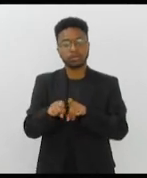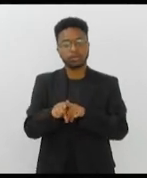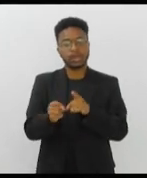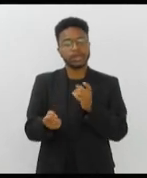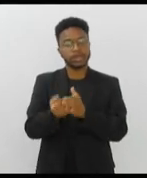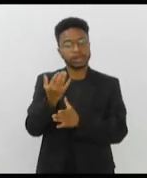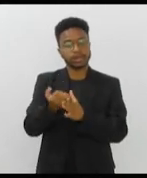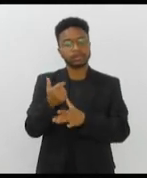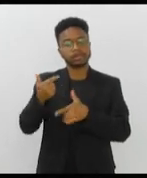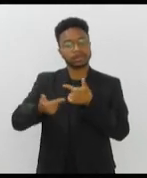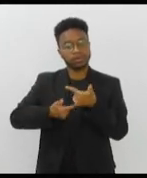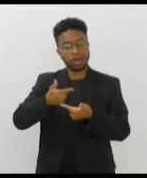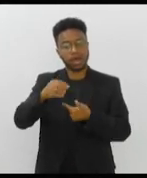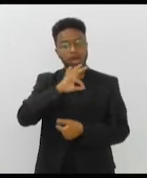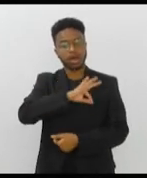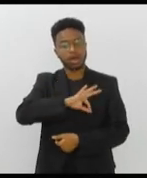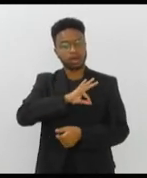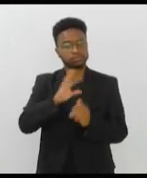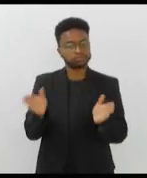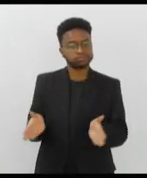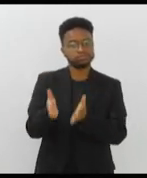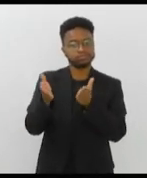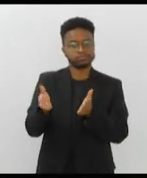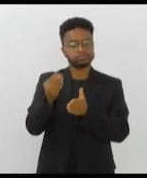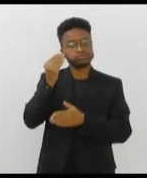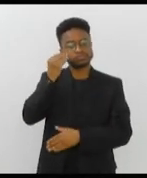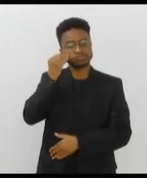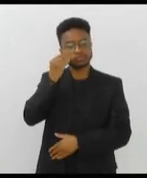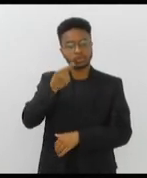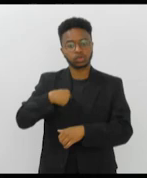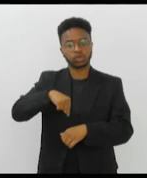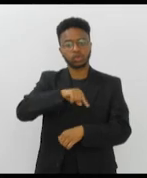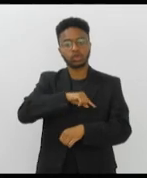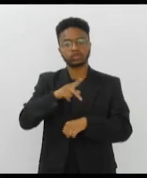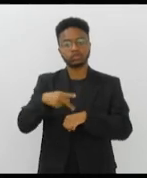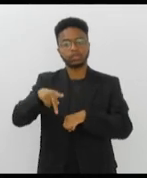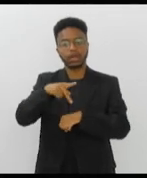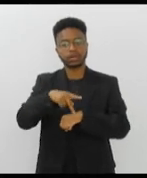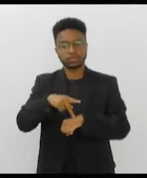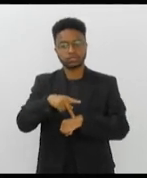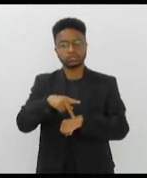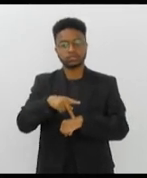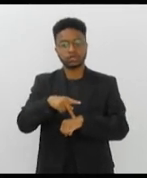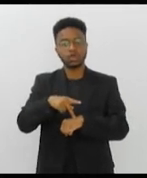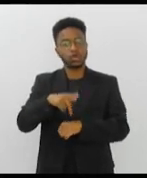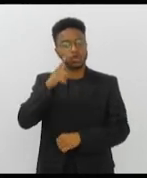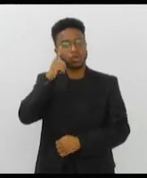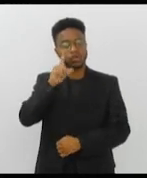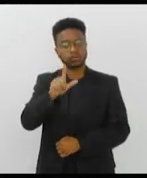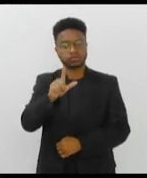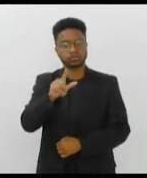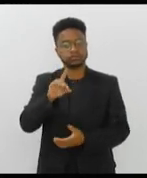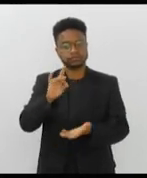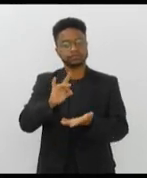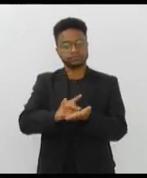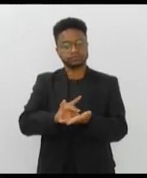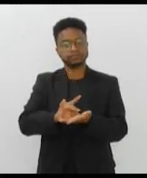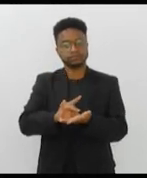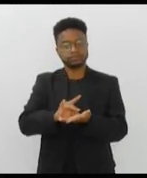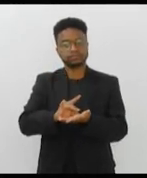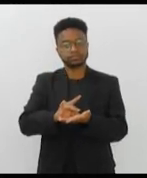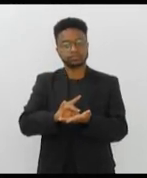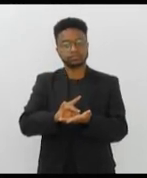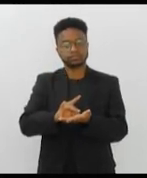renda, para que o nosso país possa, na verdade, ser um celeiro